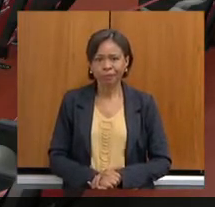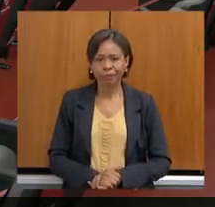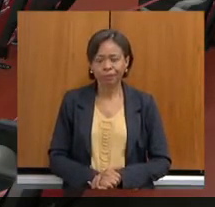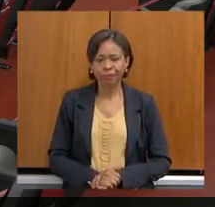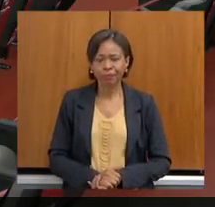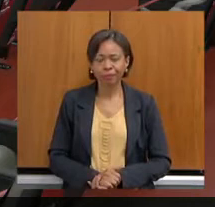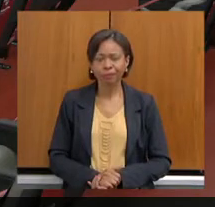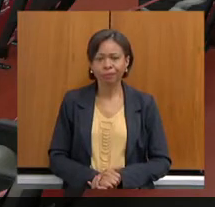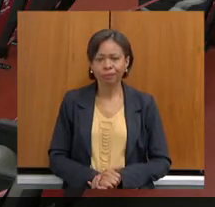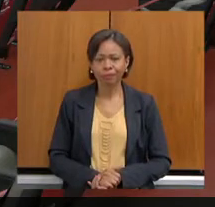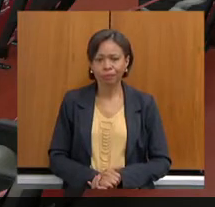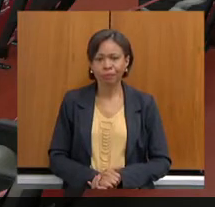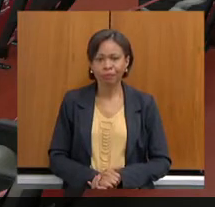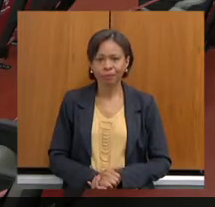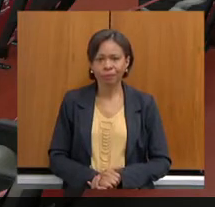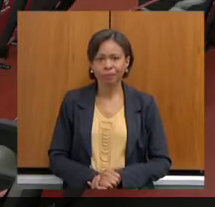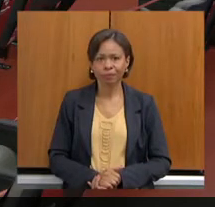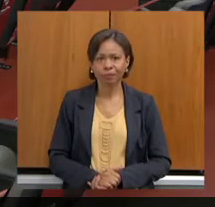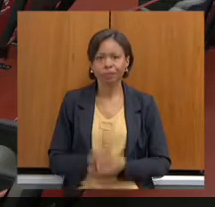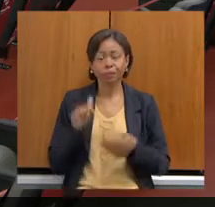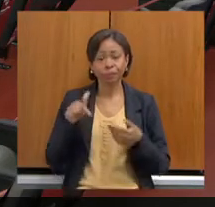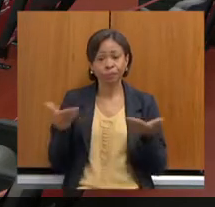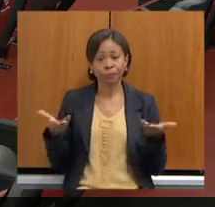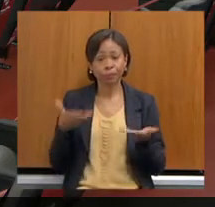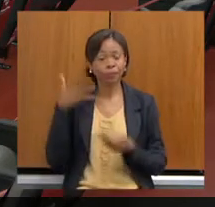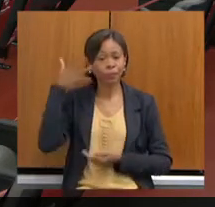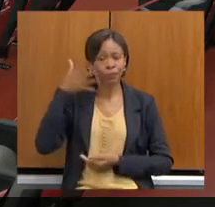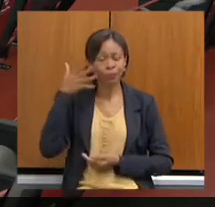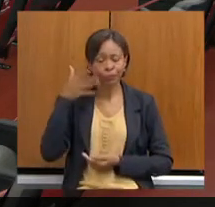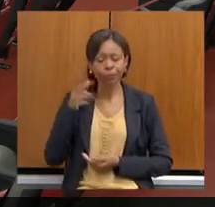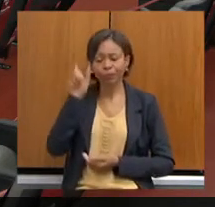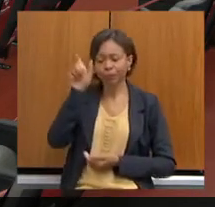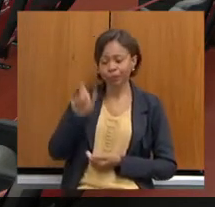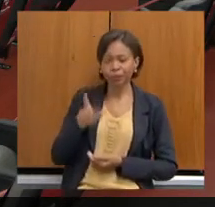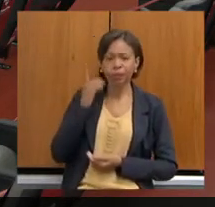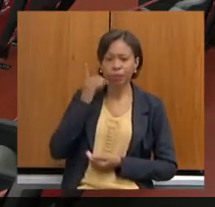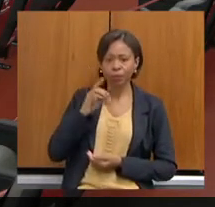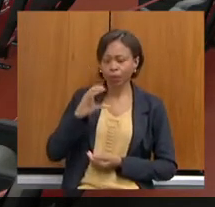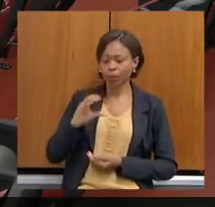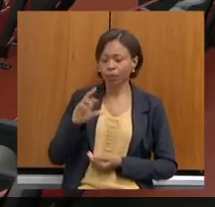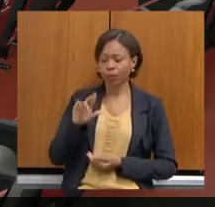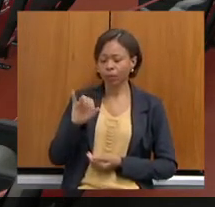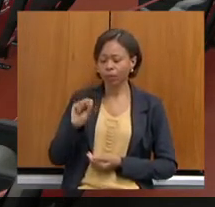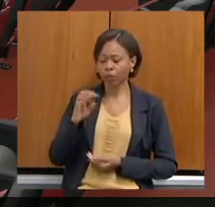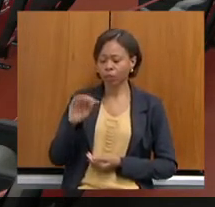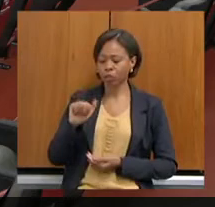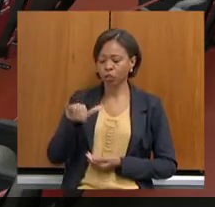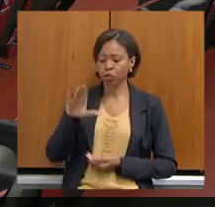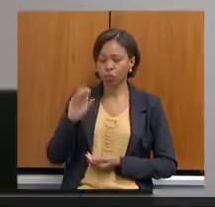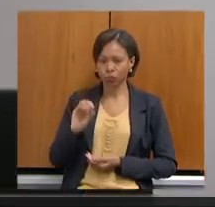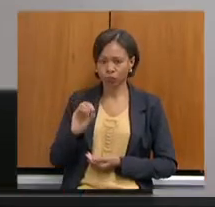e com a palavra deputado Cristiano Silveiro